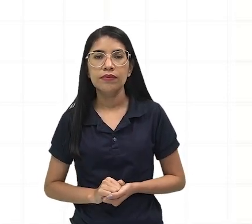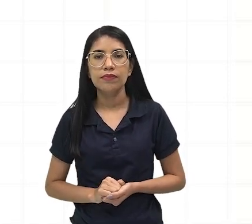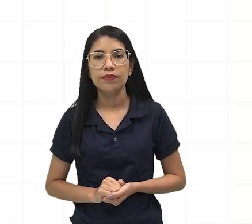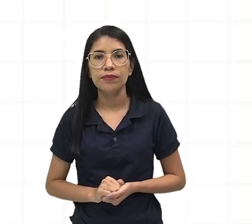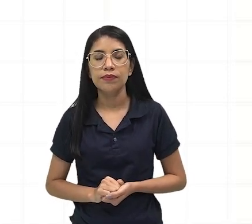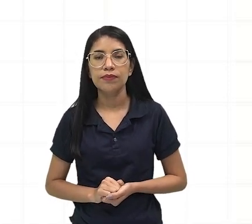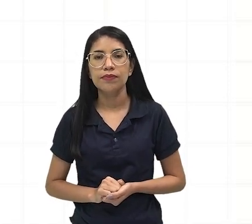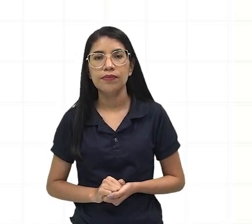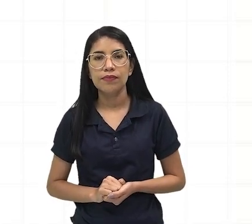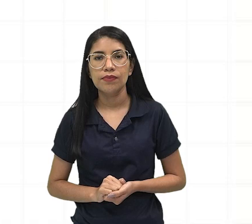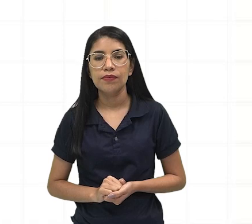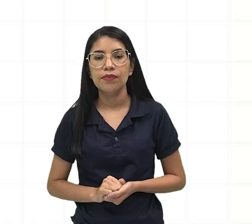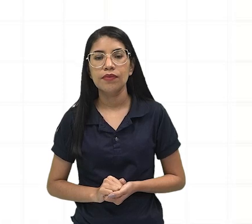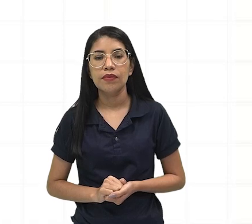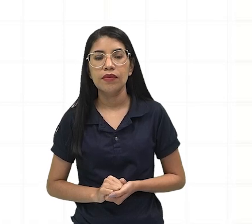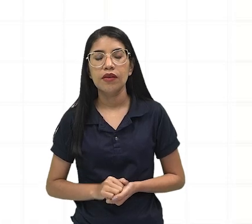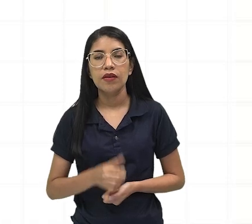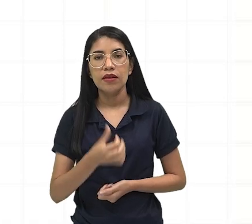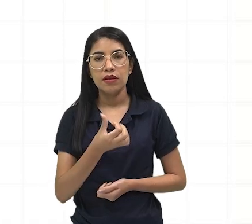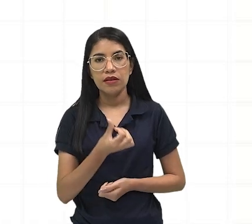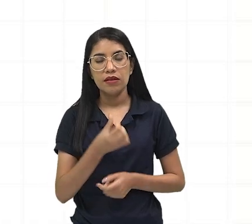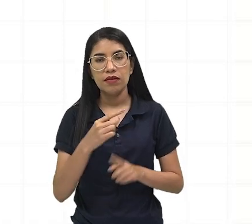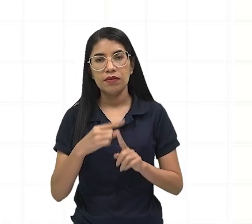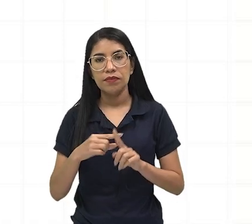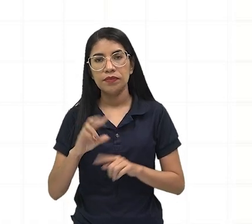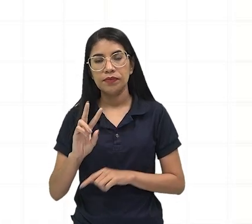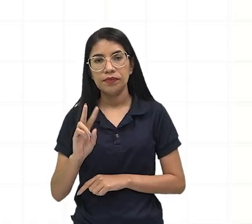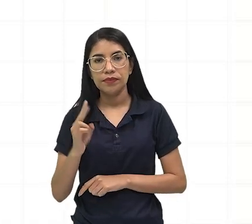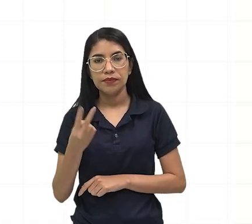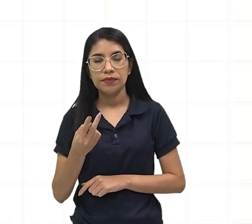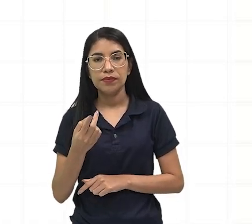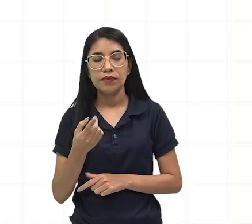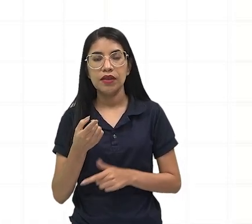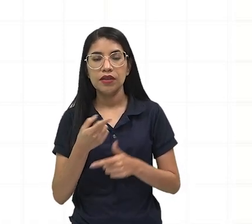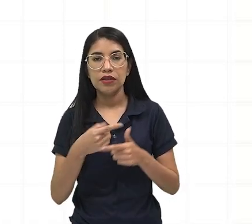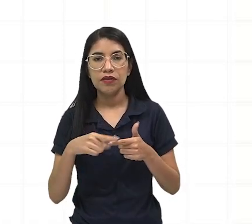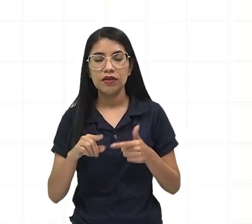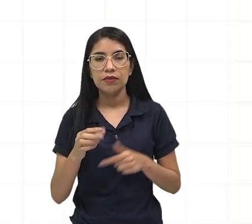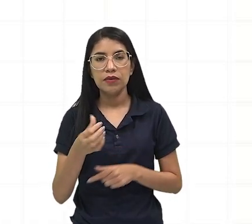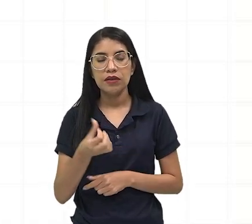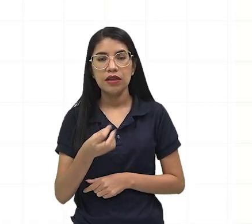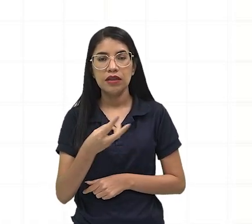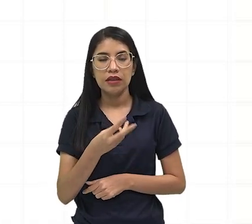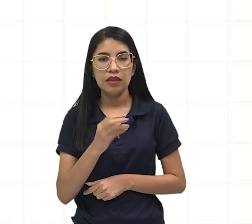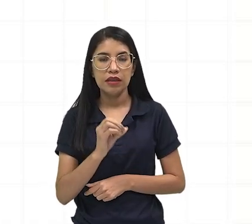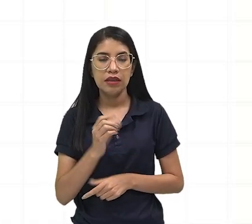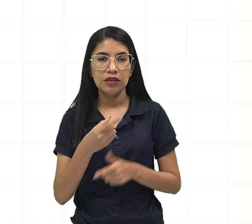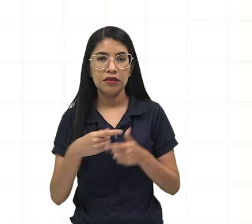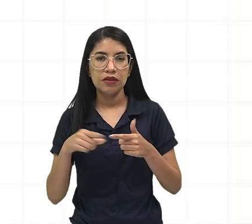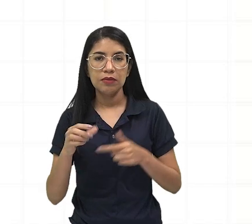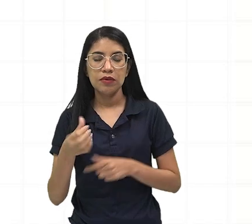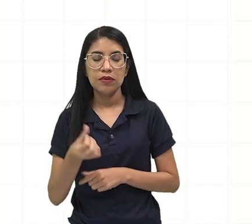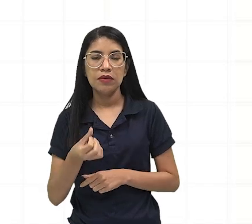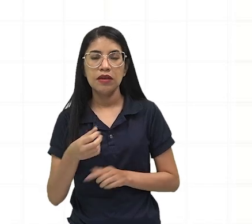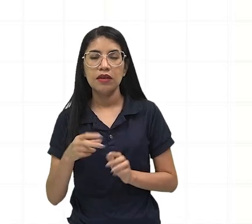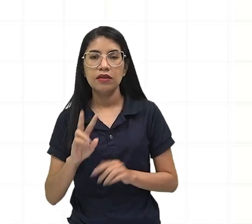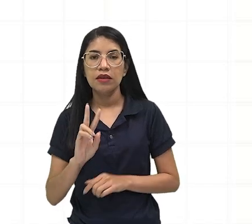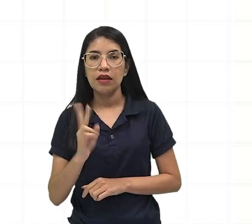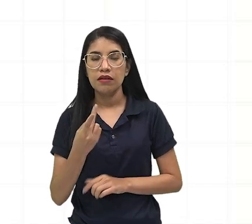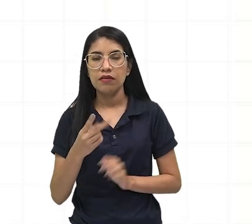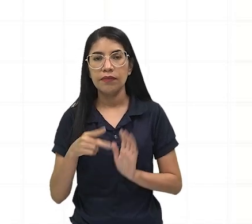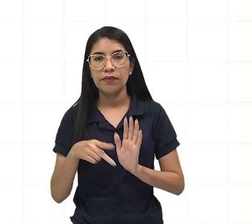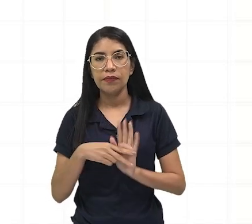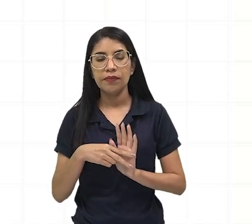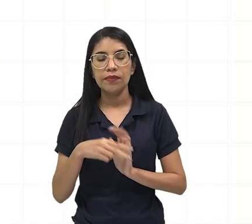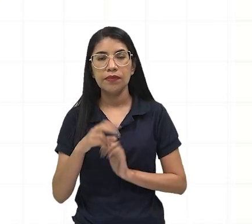6, né? Vezes H. Divide tudo por 6. Nós temos aqui que o H é